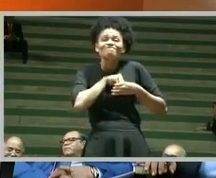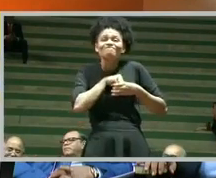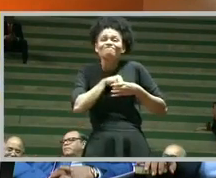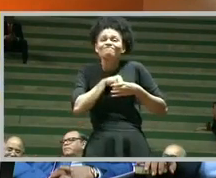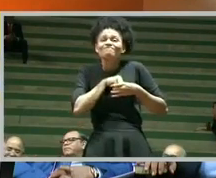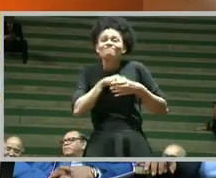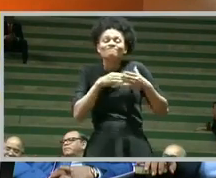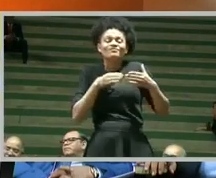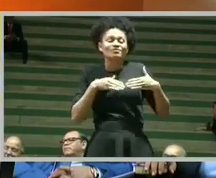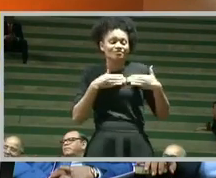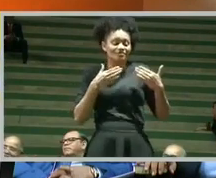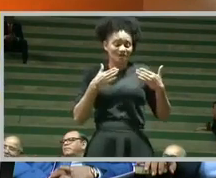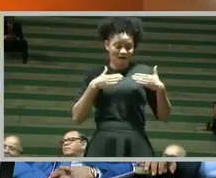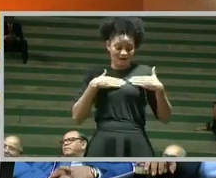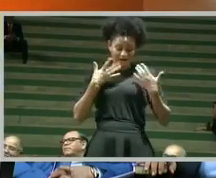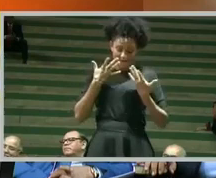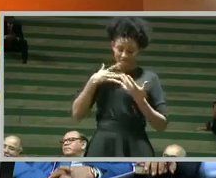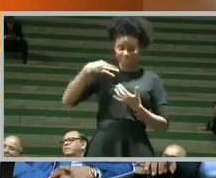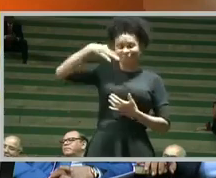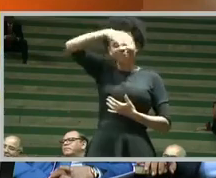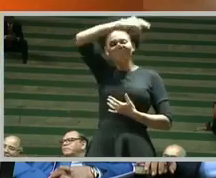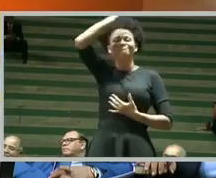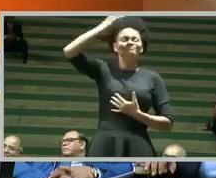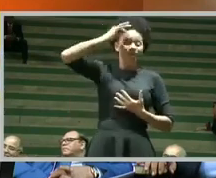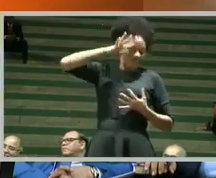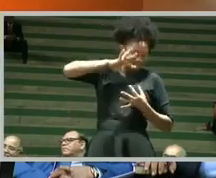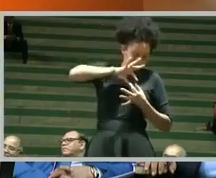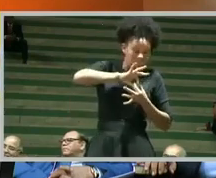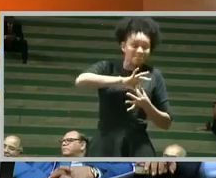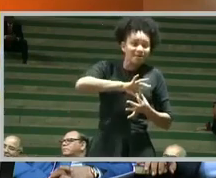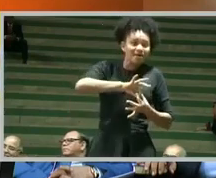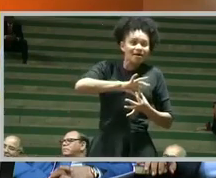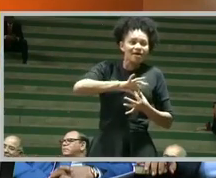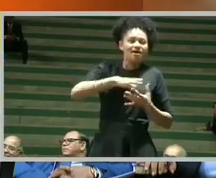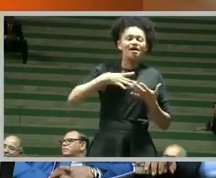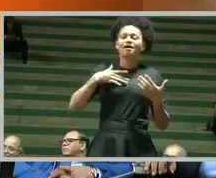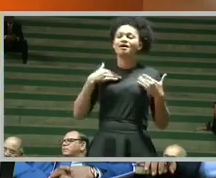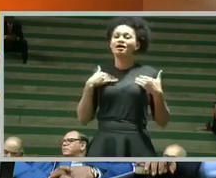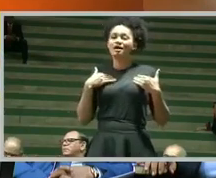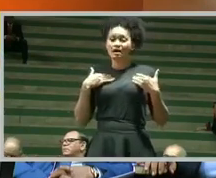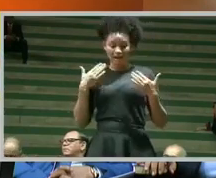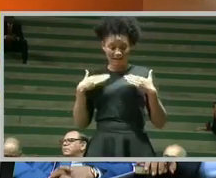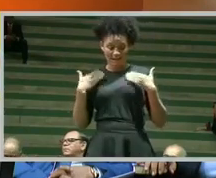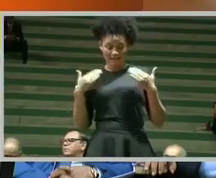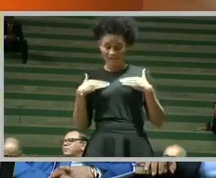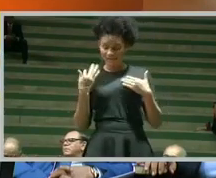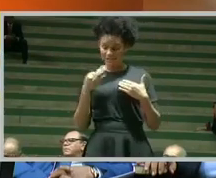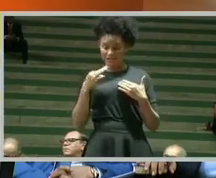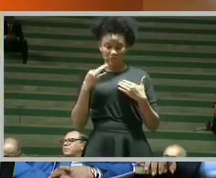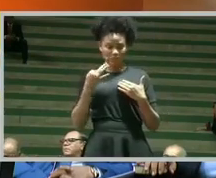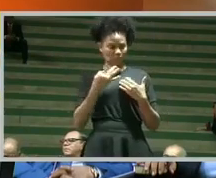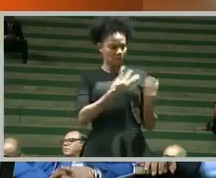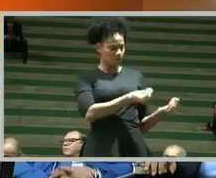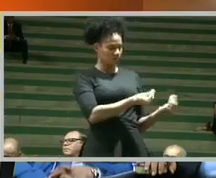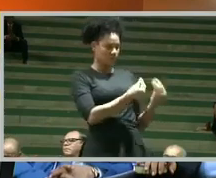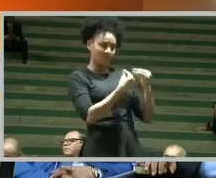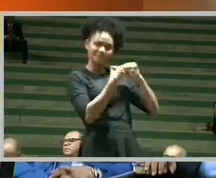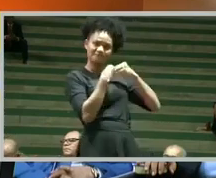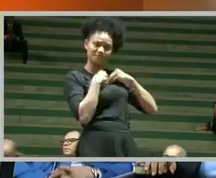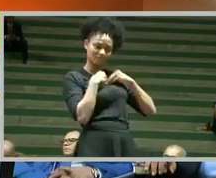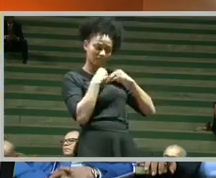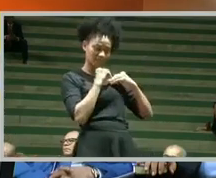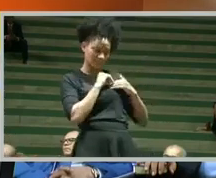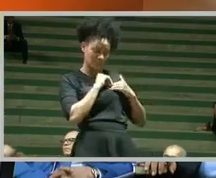no Espírito Santo. Alegria do seria ele dar o que é dele para mim, de fora